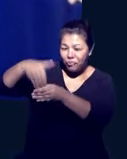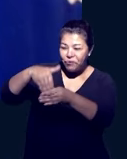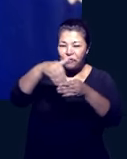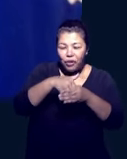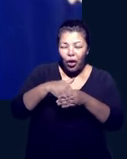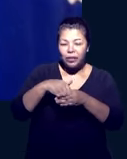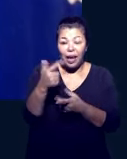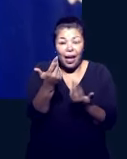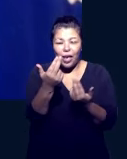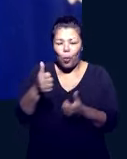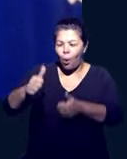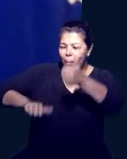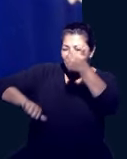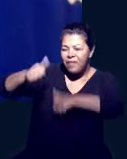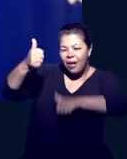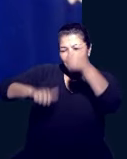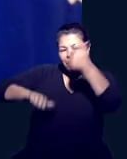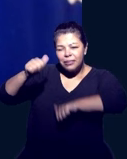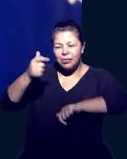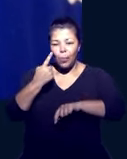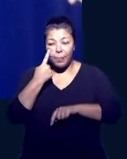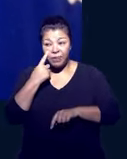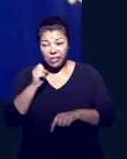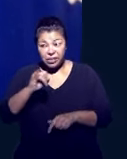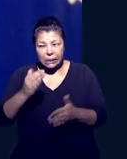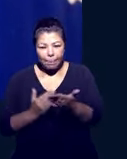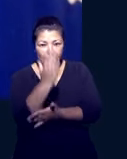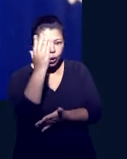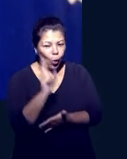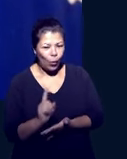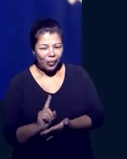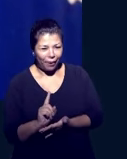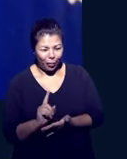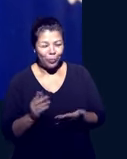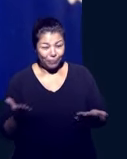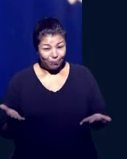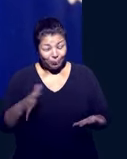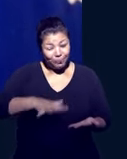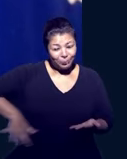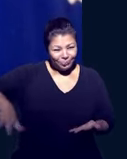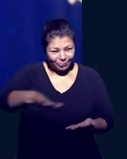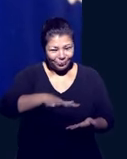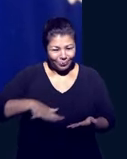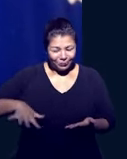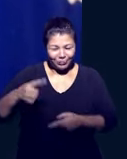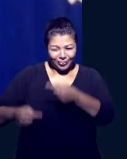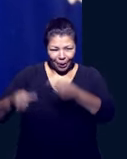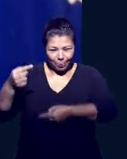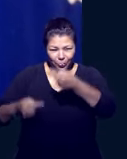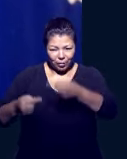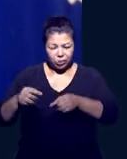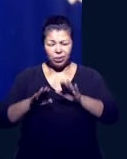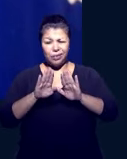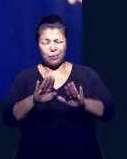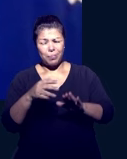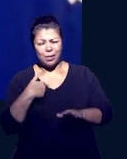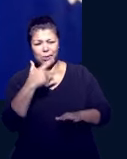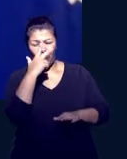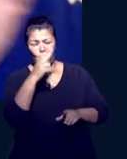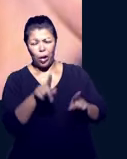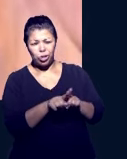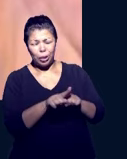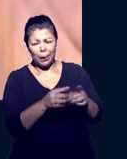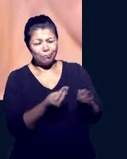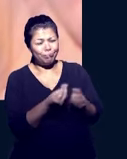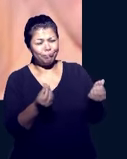qualificação o nosso desempenho eh no mandato e também eu acho muito pobre esse discurso de se colocar na caixinha ou